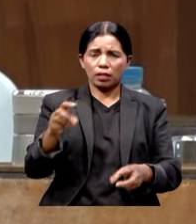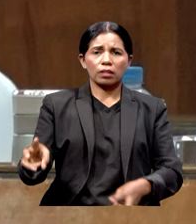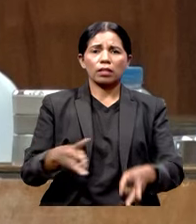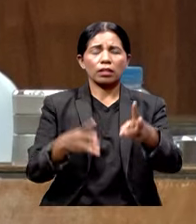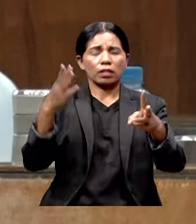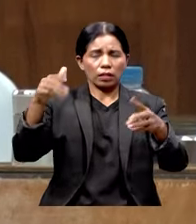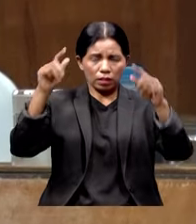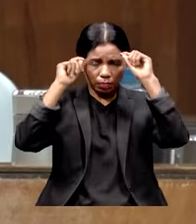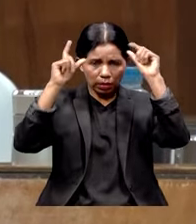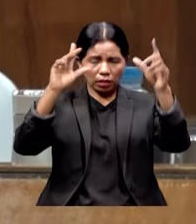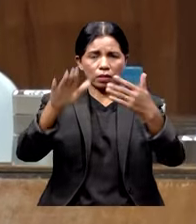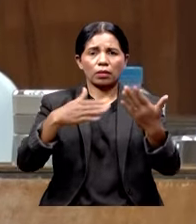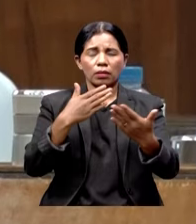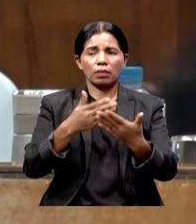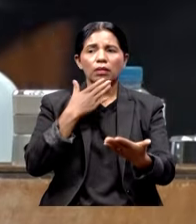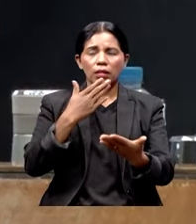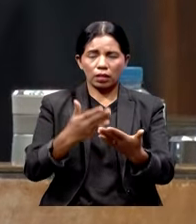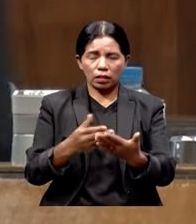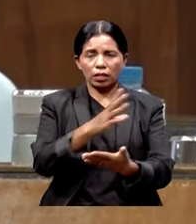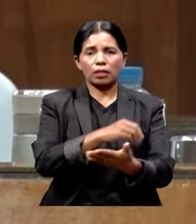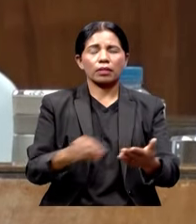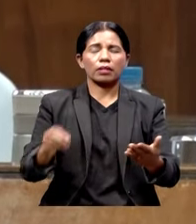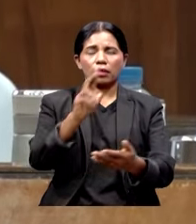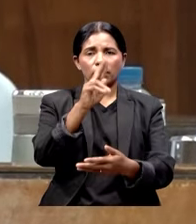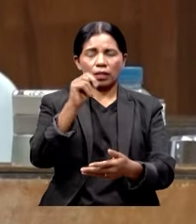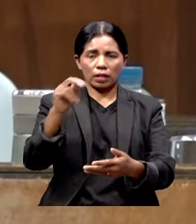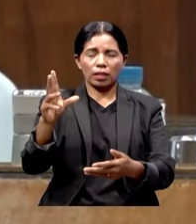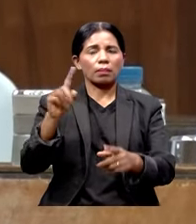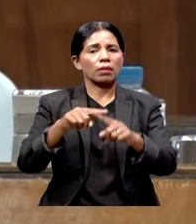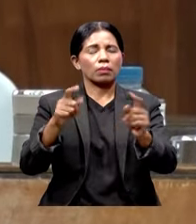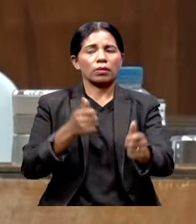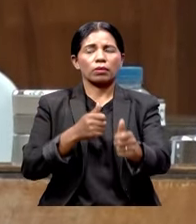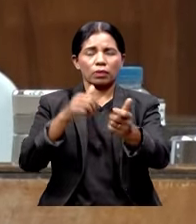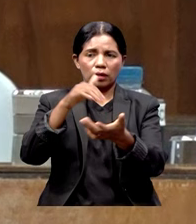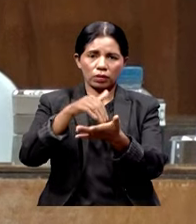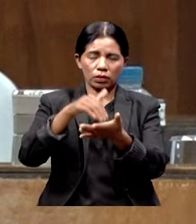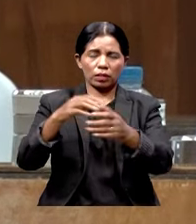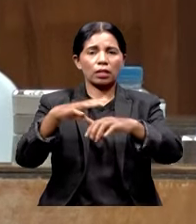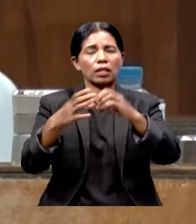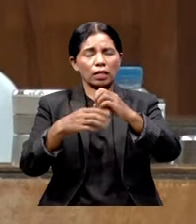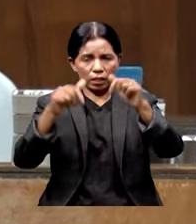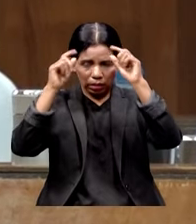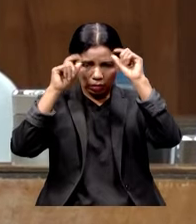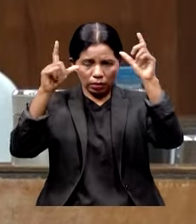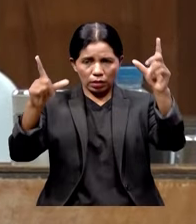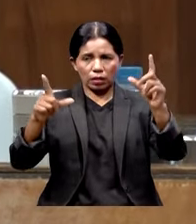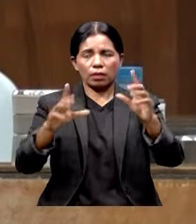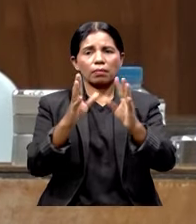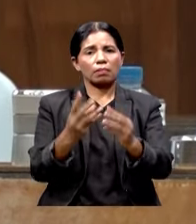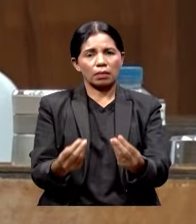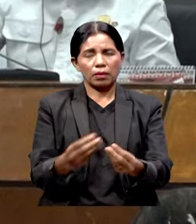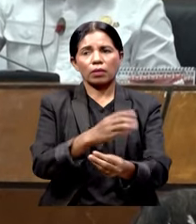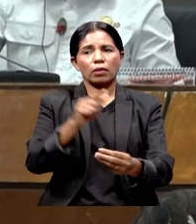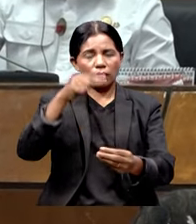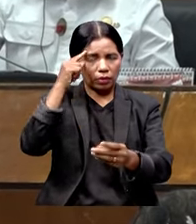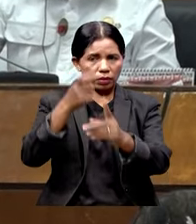ihe territorio Timor Laran ho kualidade dia no estándar Estados Unidos Americanian, mai betuir estudo rai ihe Timor Leste, rai balong mamar. Tamane governo